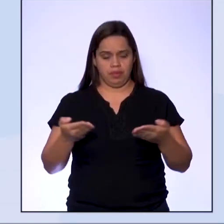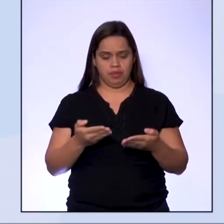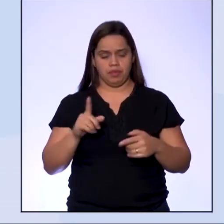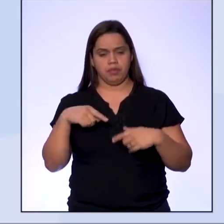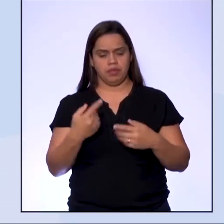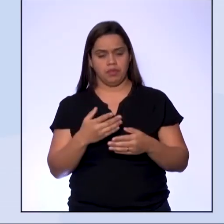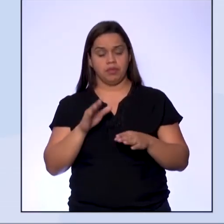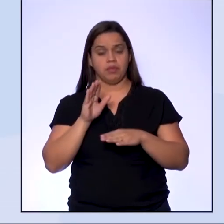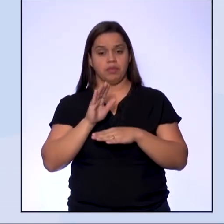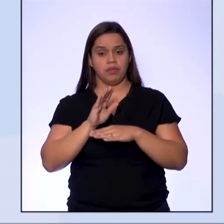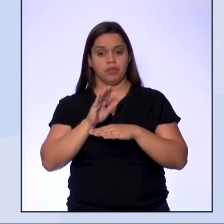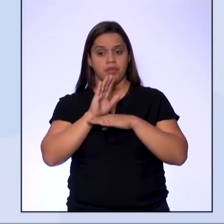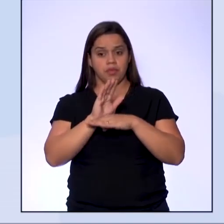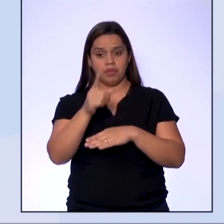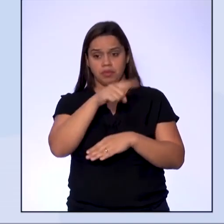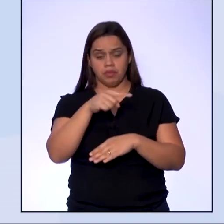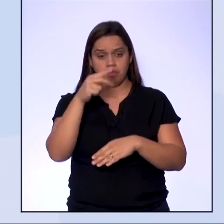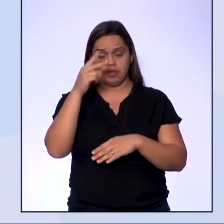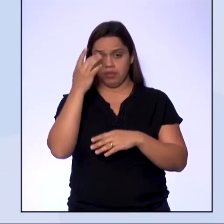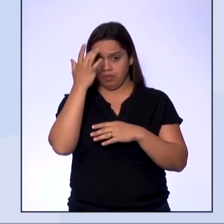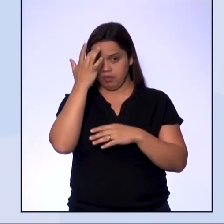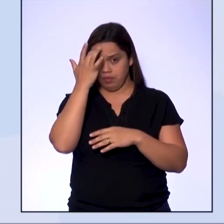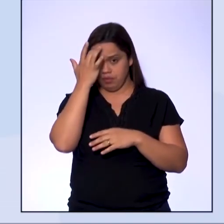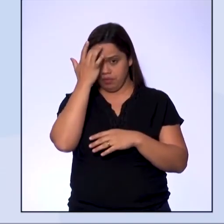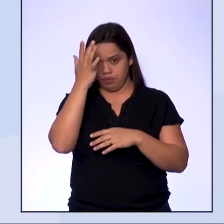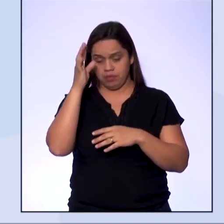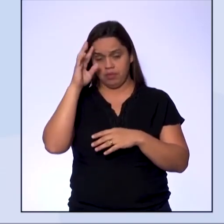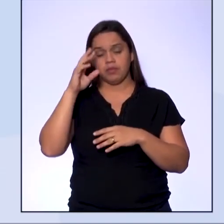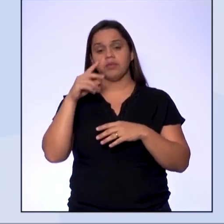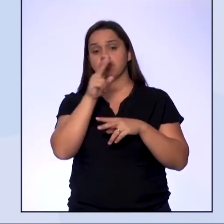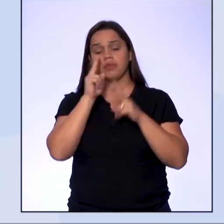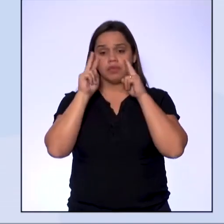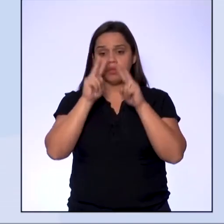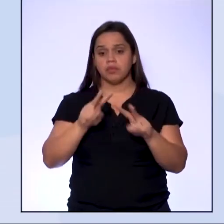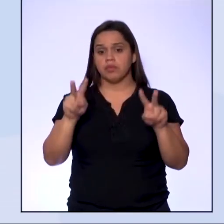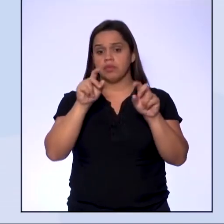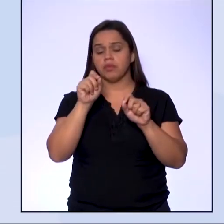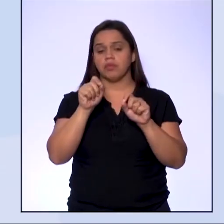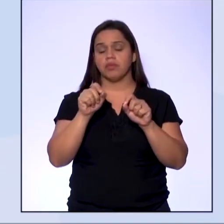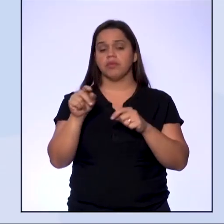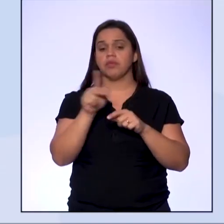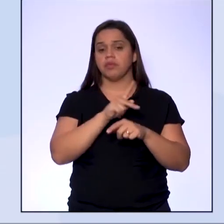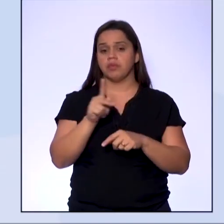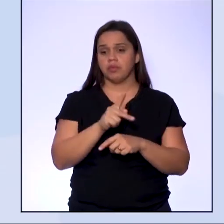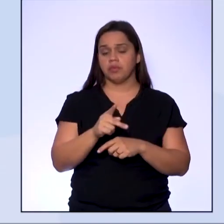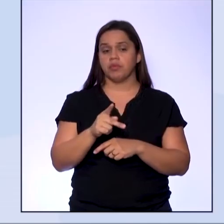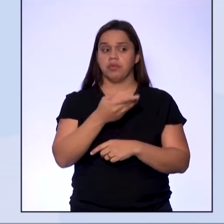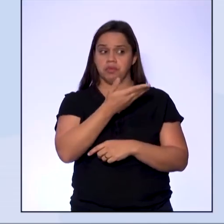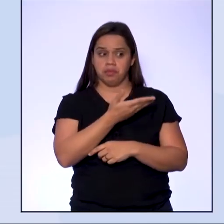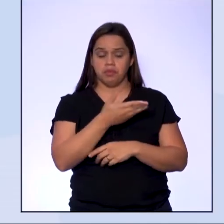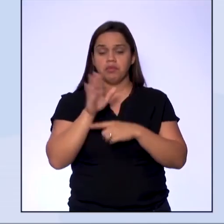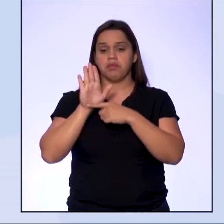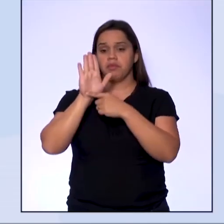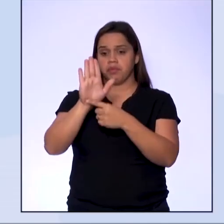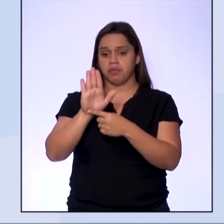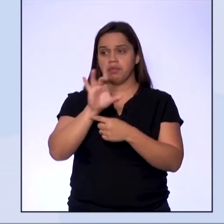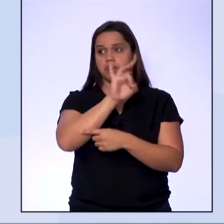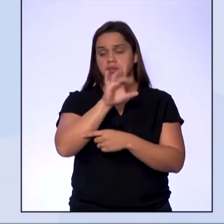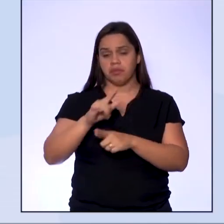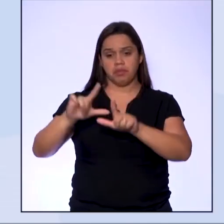registros. O objetivo dessa atividade é que vocês analisem cada uma delas e identifiquem a qual